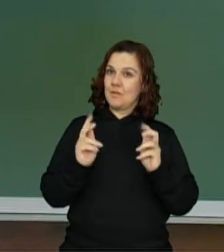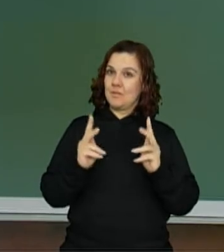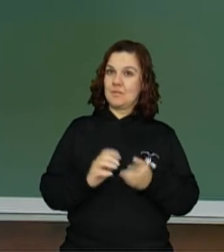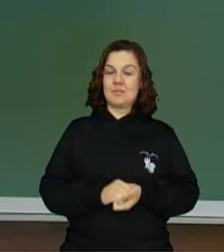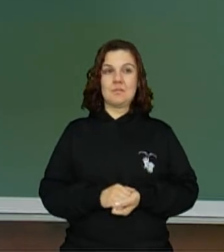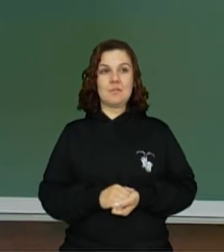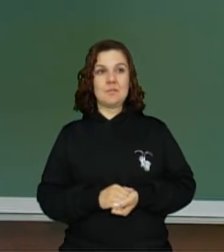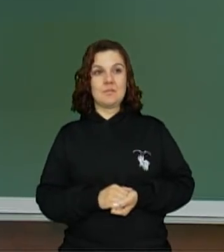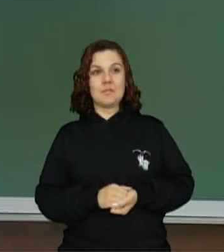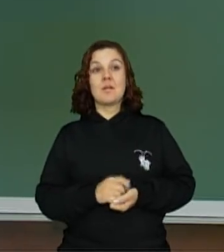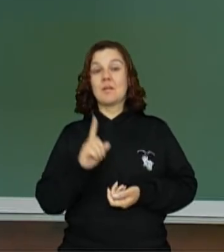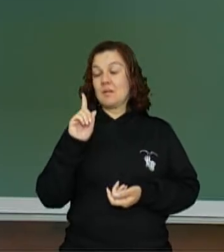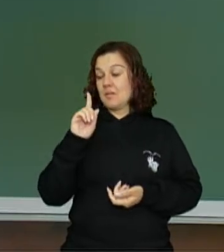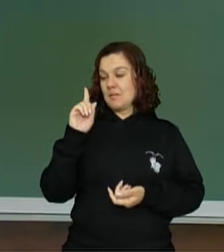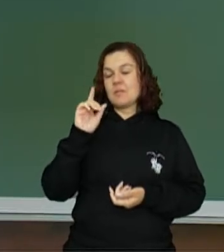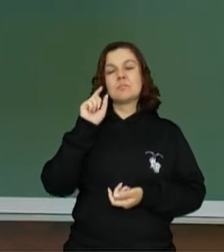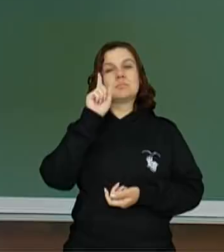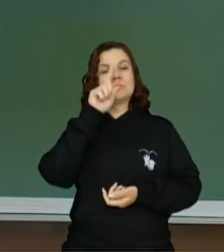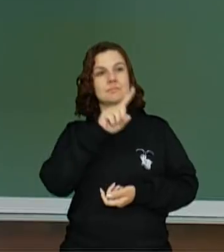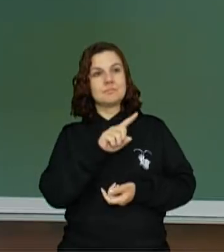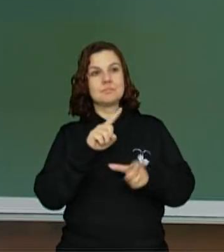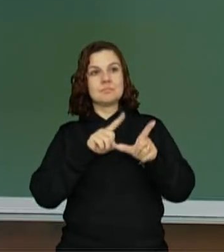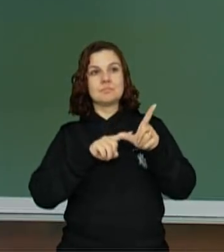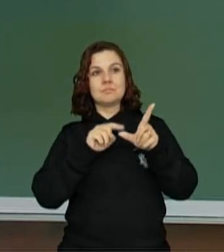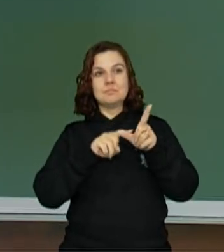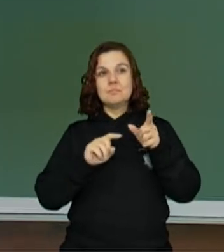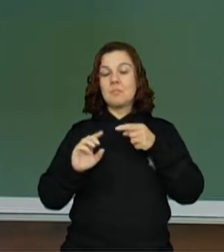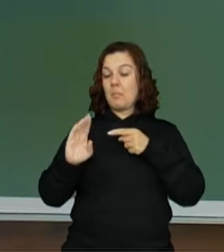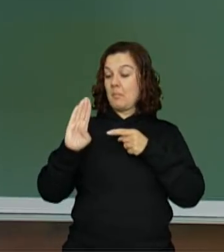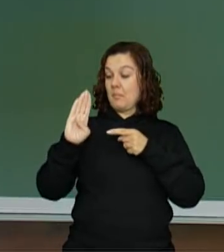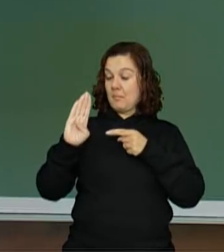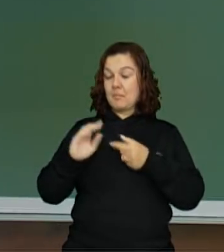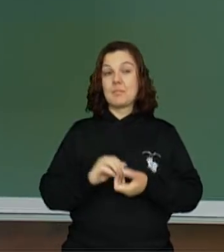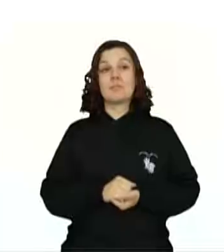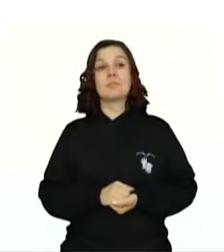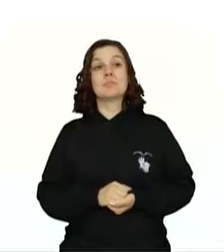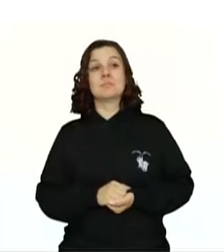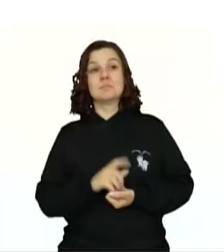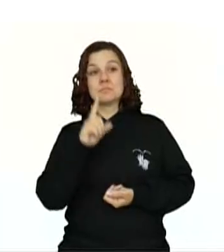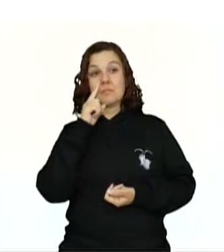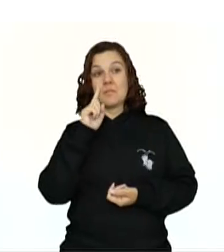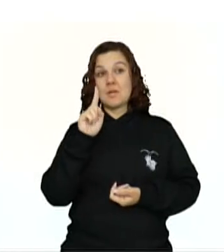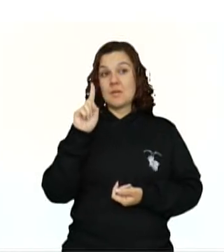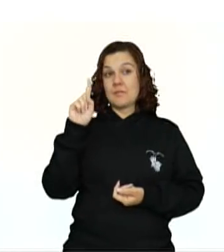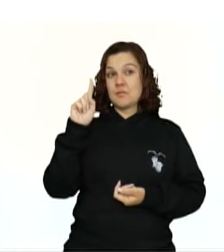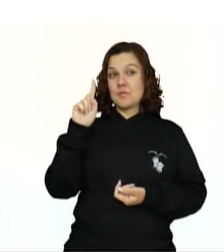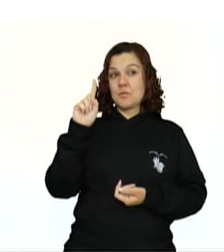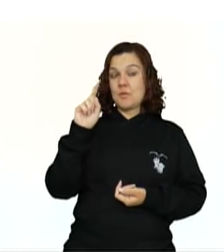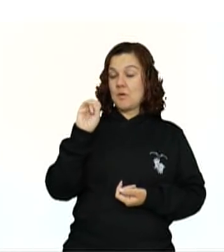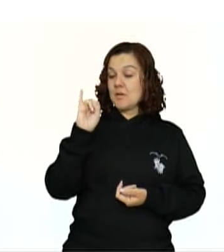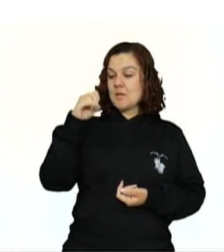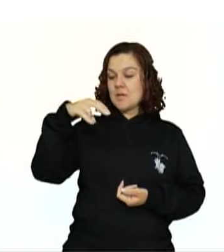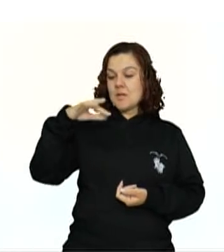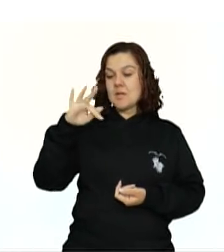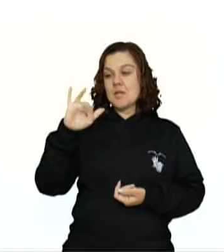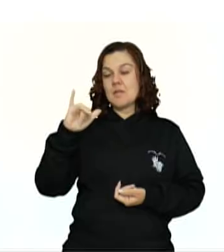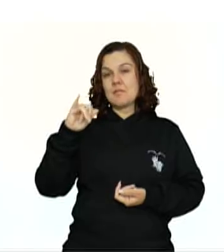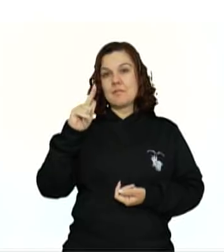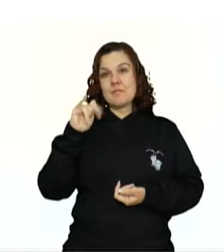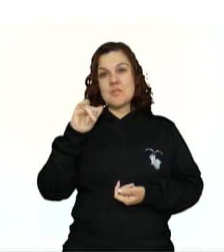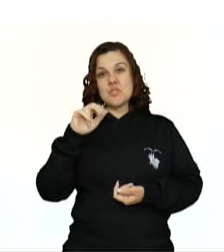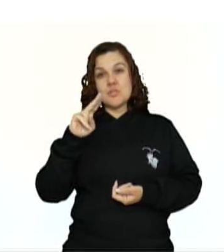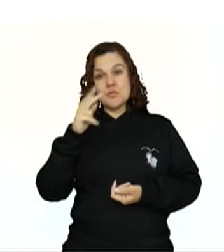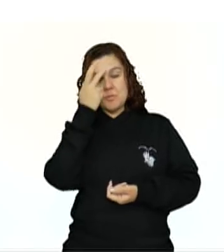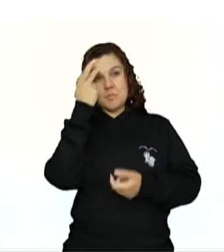ok? É a letra B. A justiça infligiu pena merecida